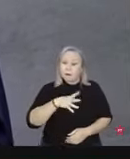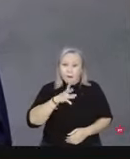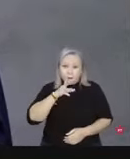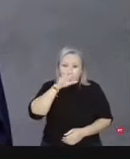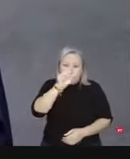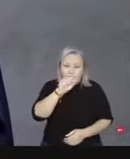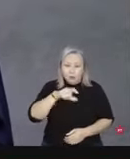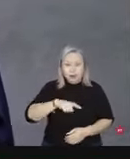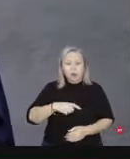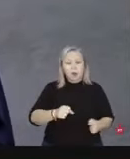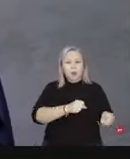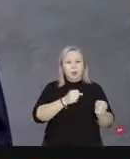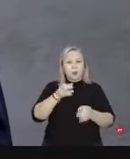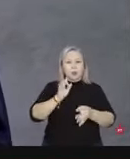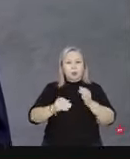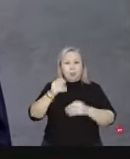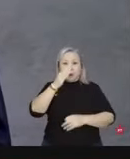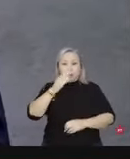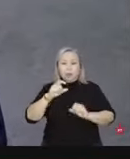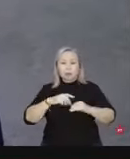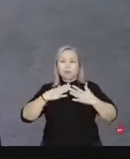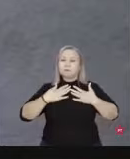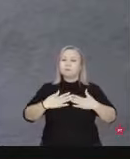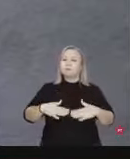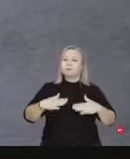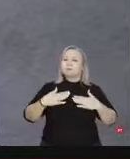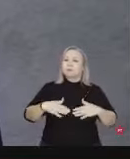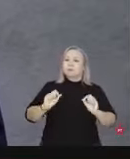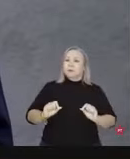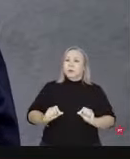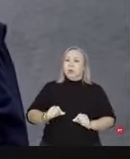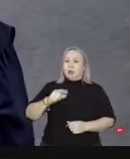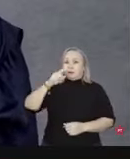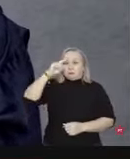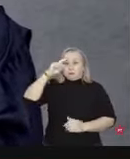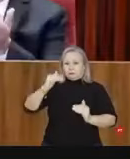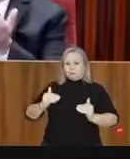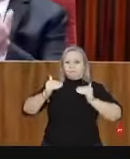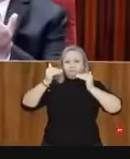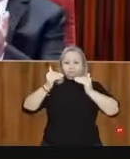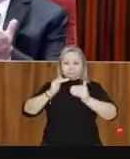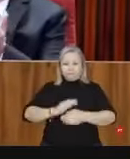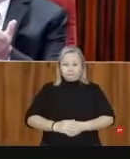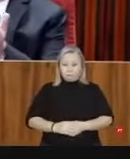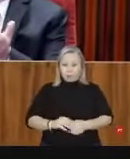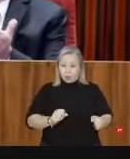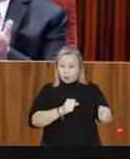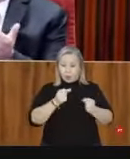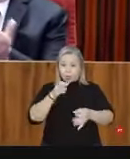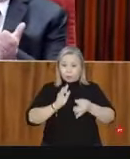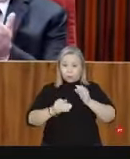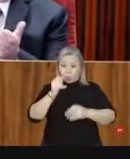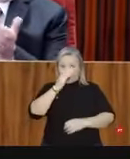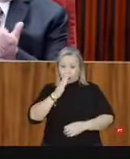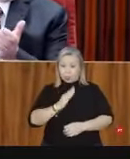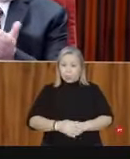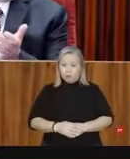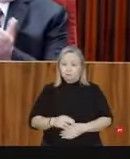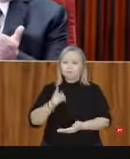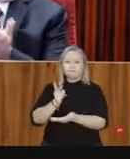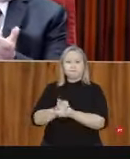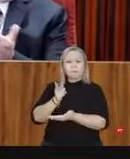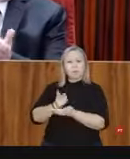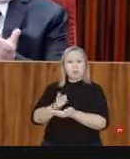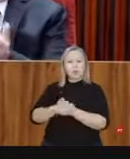Poder Judiciário brasileiro tem serenidade e altivez. O Poder Judiciário brasileiro manteve